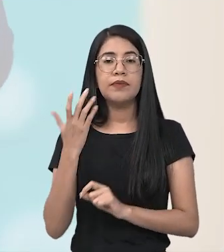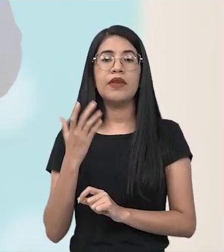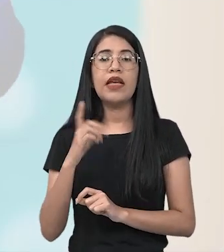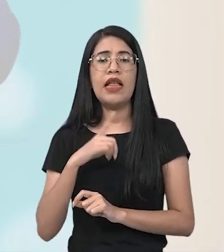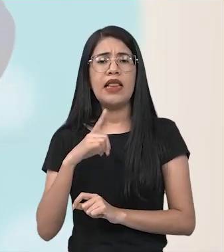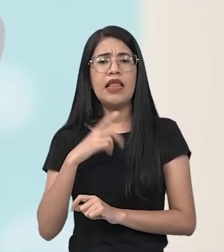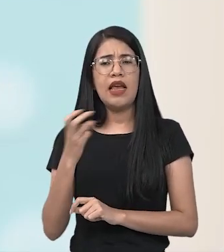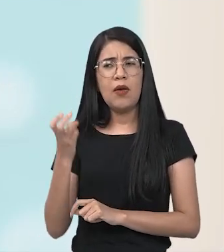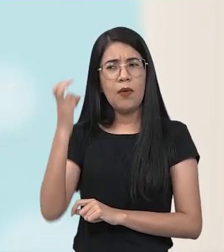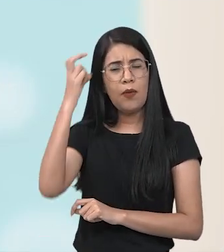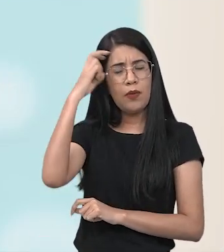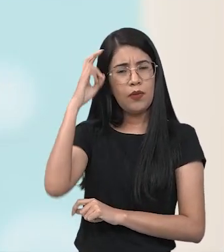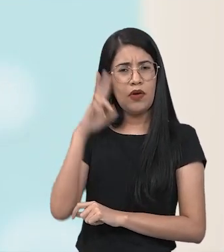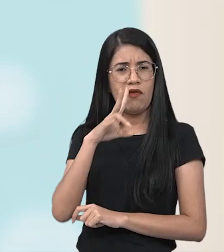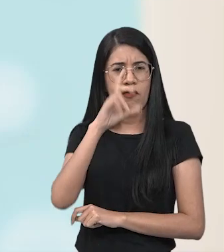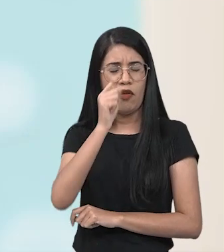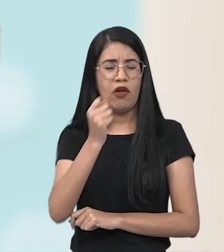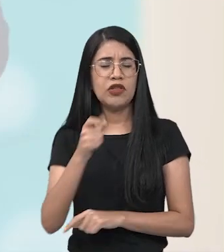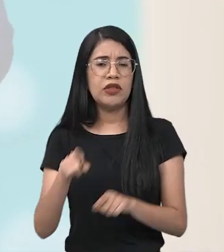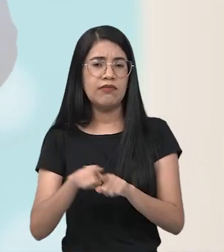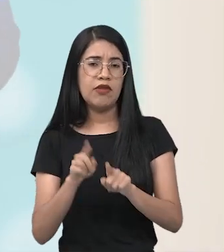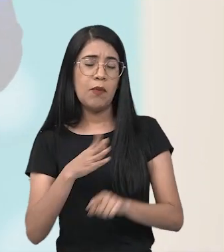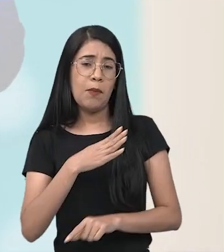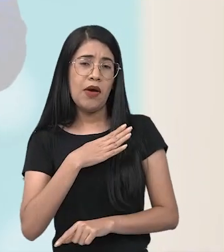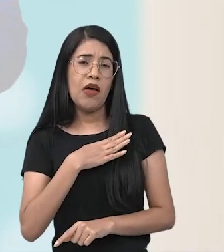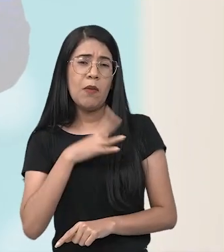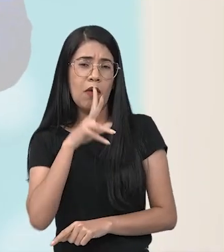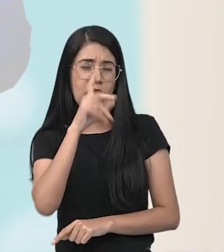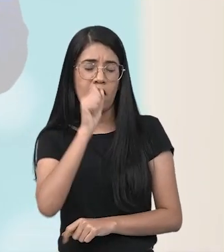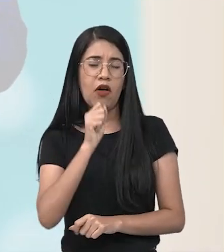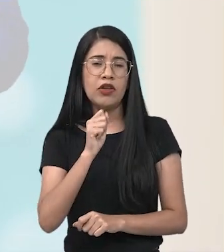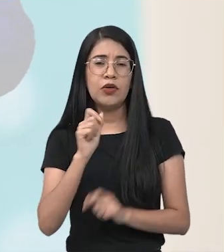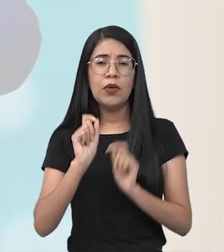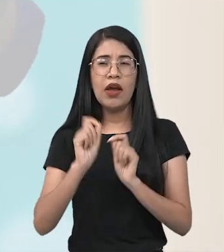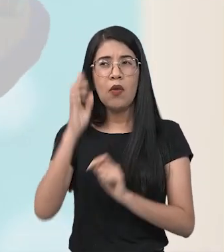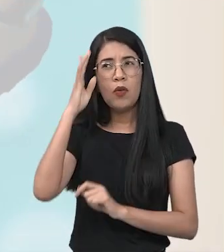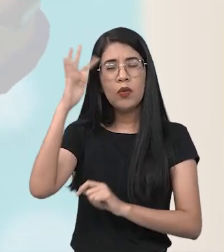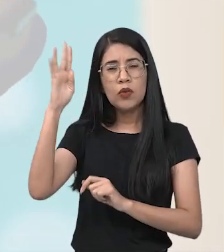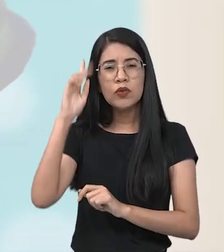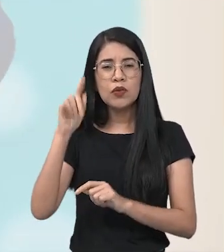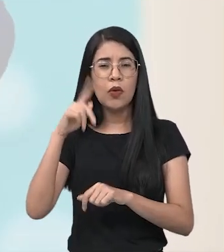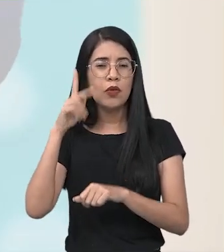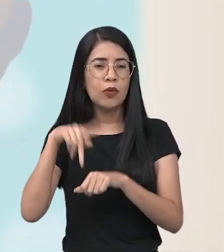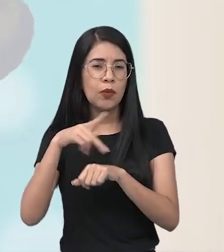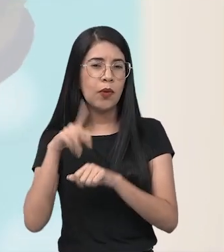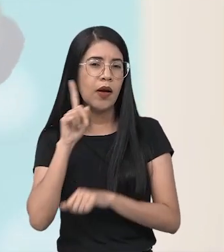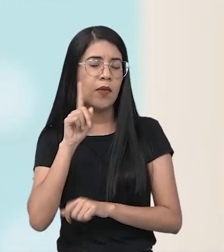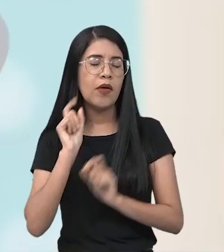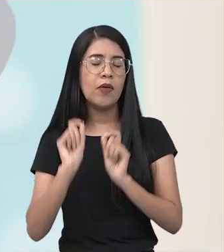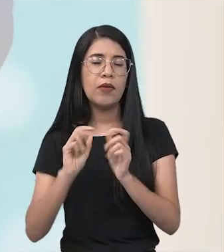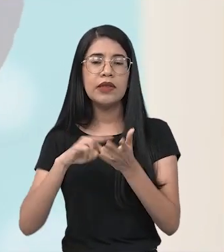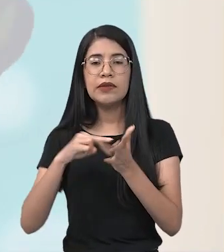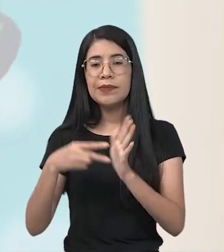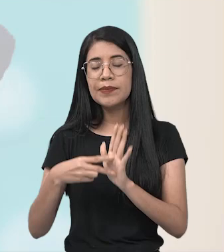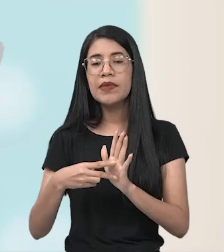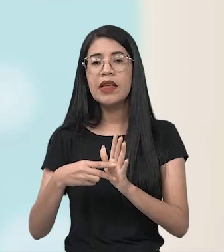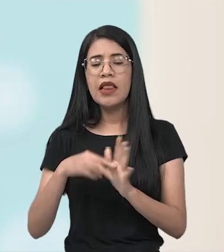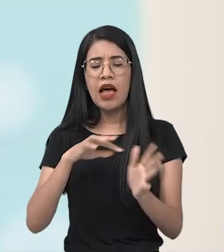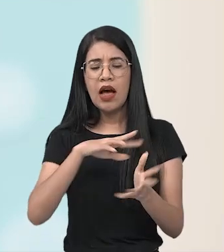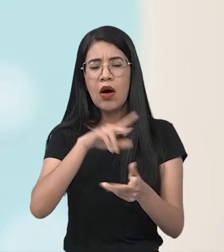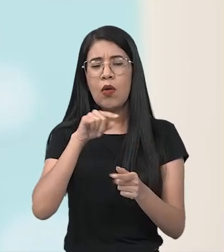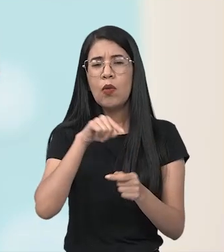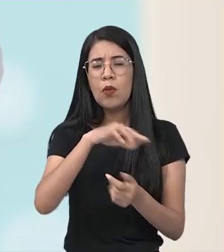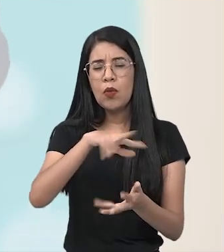forte cultura e do seu forte patriotismo, eles defendem o sonho americano. Que lá nos Estados Unidos o mundo é